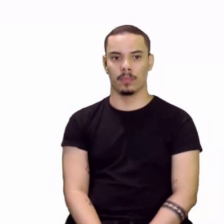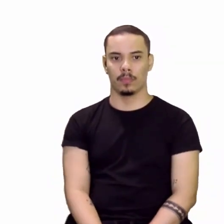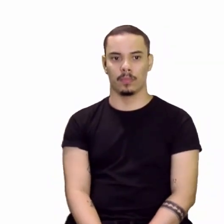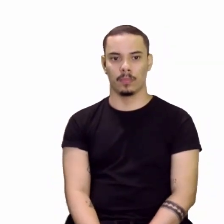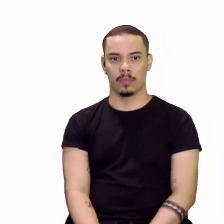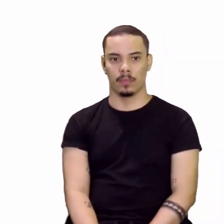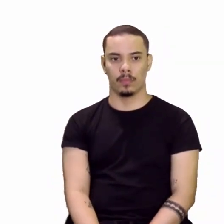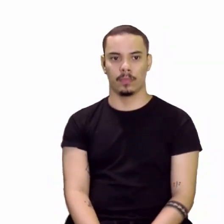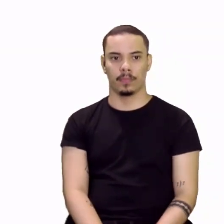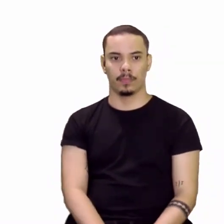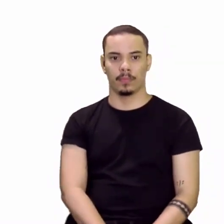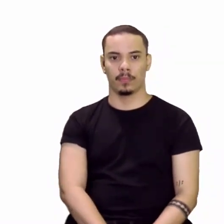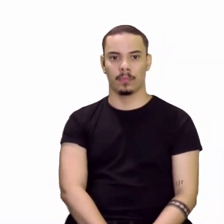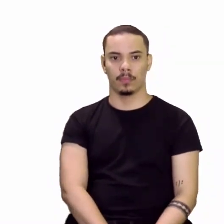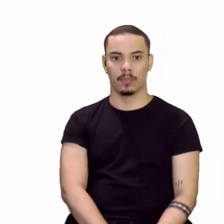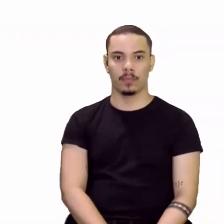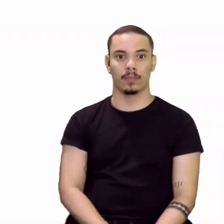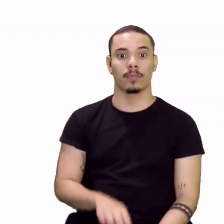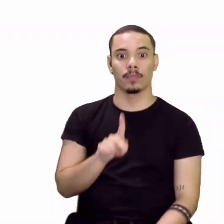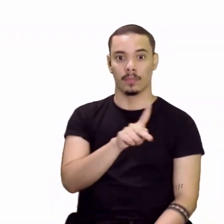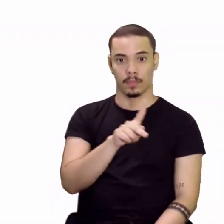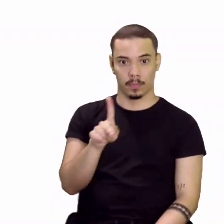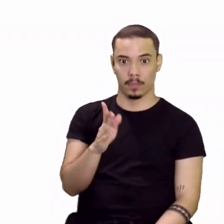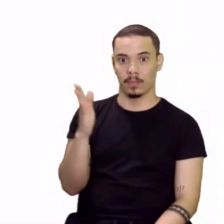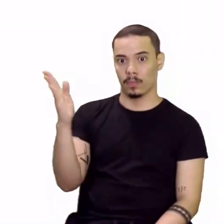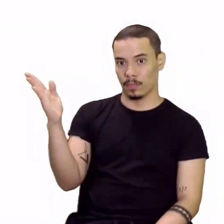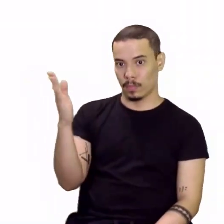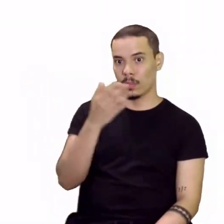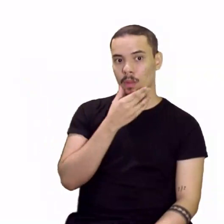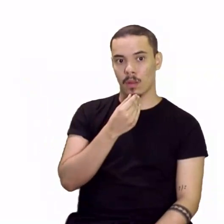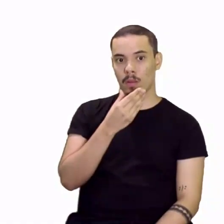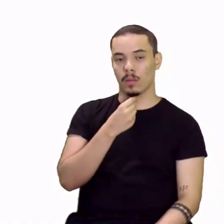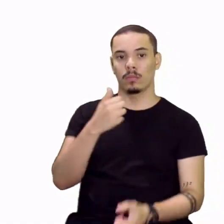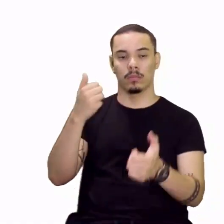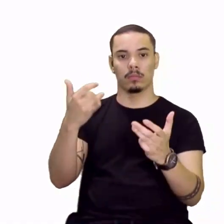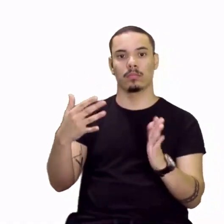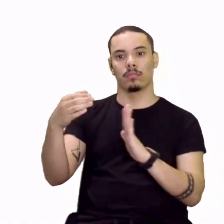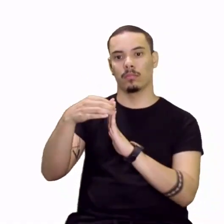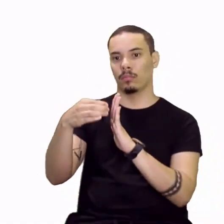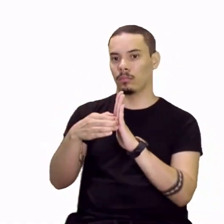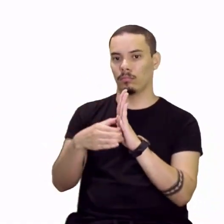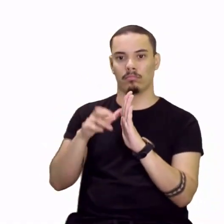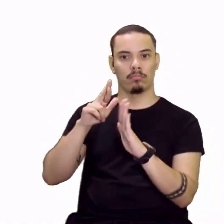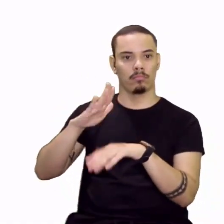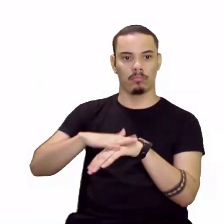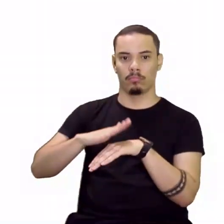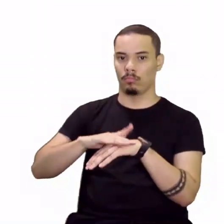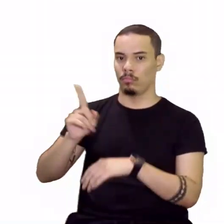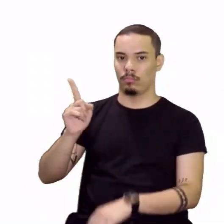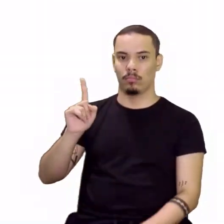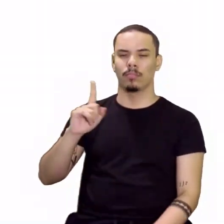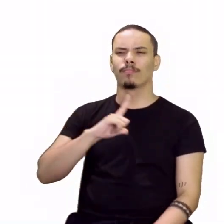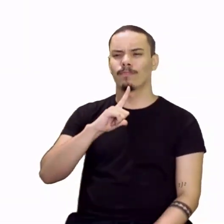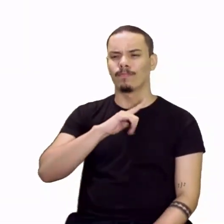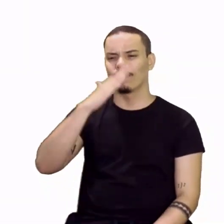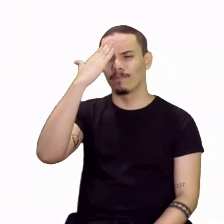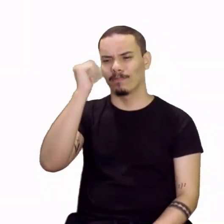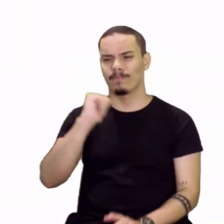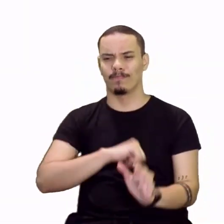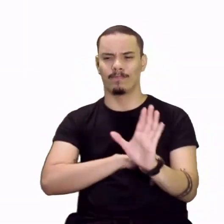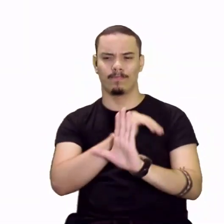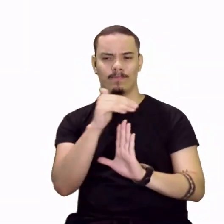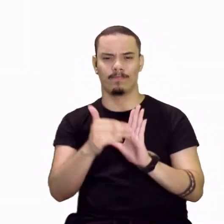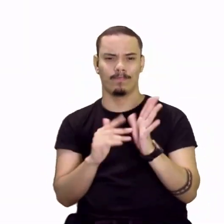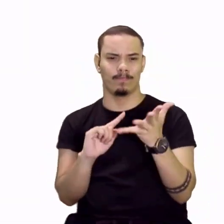vem como o professor Jurandir Rossi, ele classificou, porque não foi só ele, tem também o Aziz Abissab, e